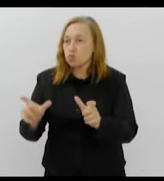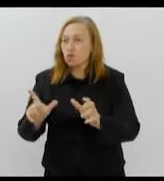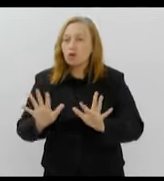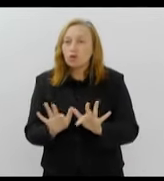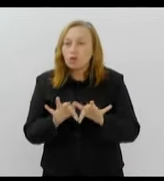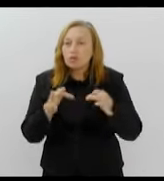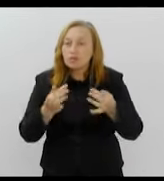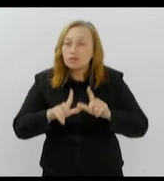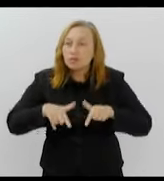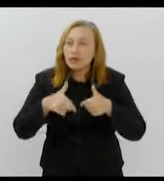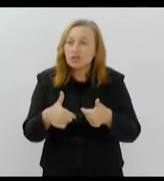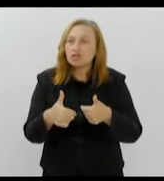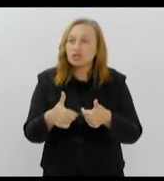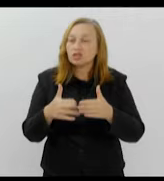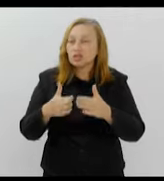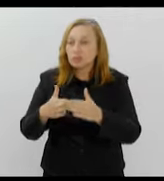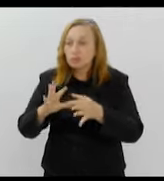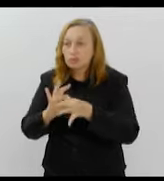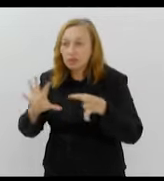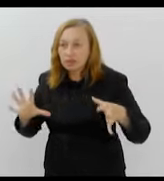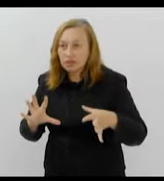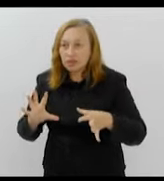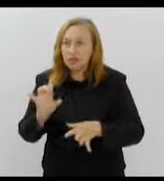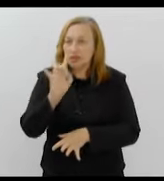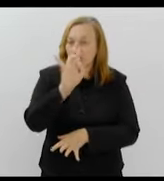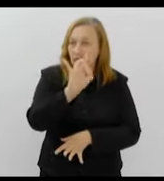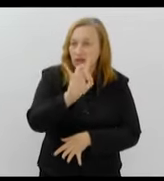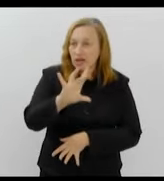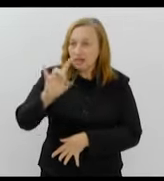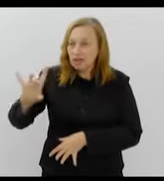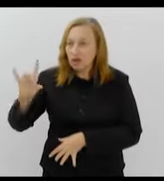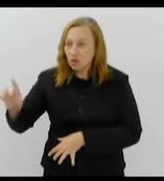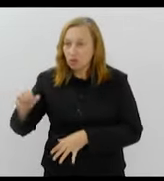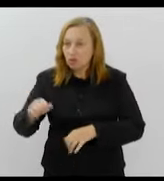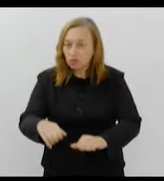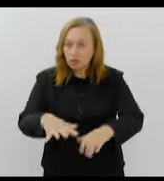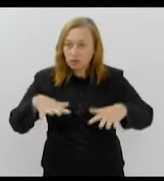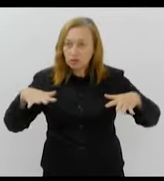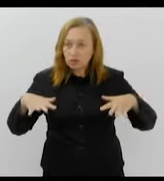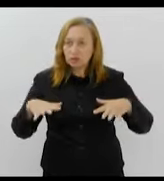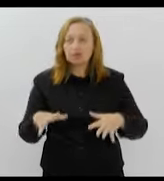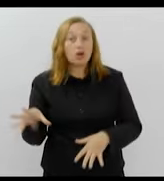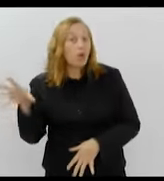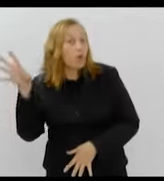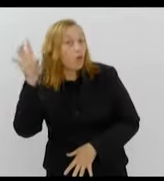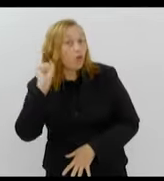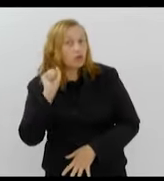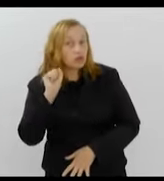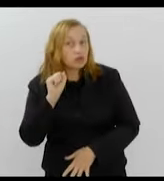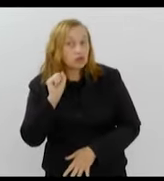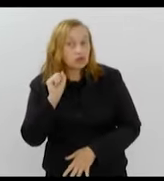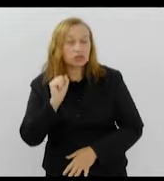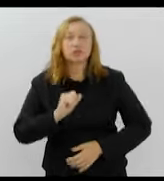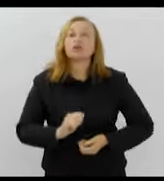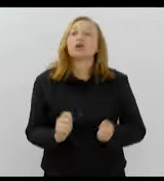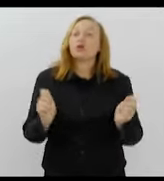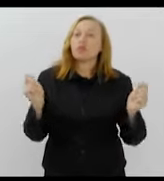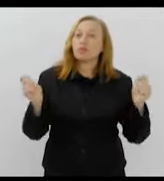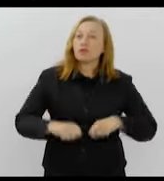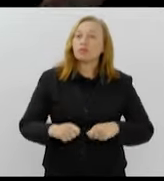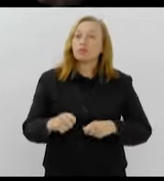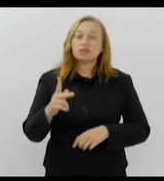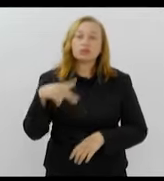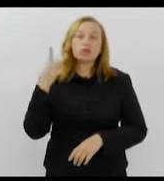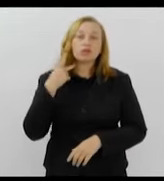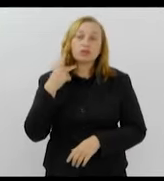gesto de permitir democraticamente que todos participem da sessão de dar ouvidos de colocar a competência do procurador-geral